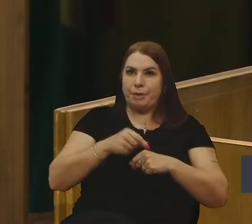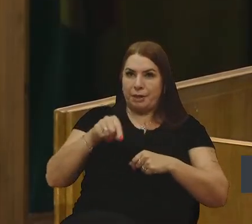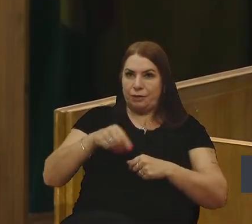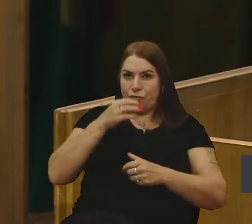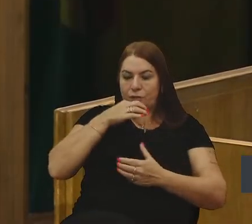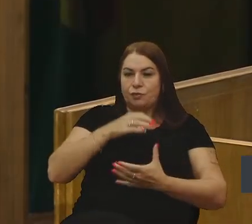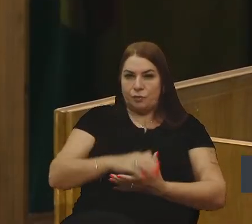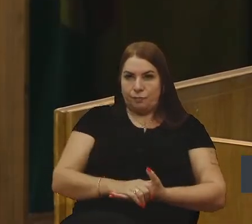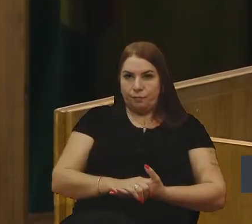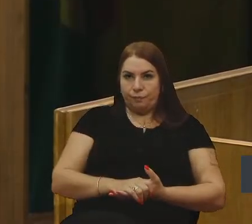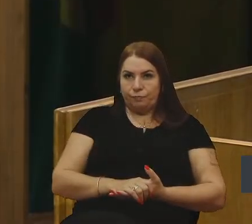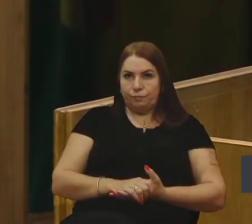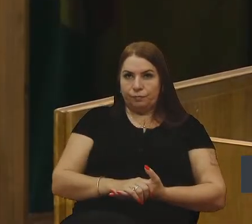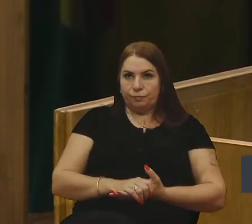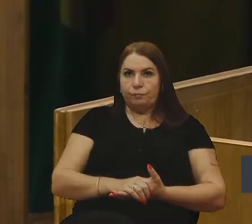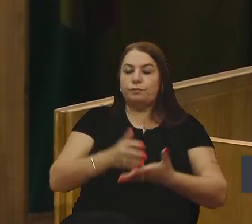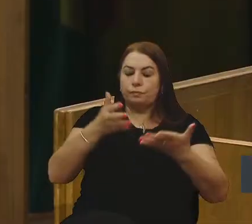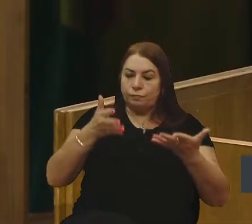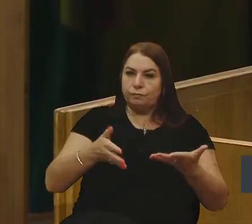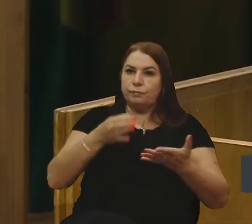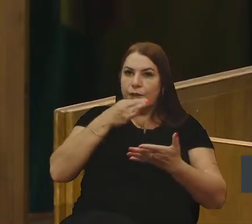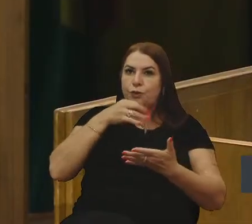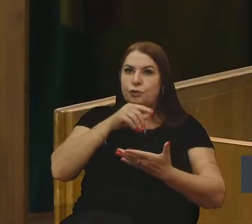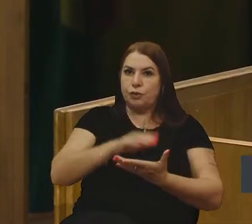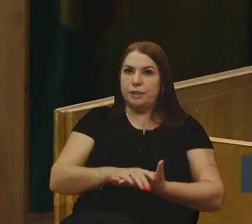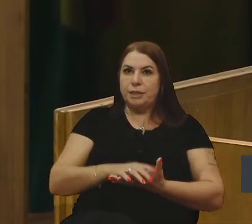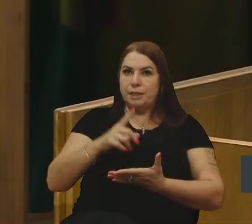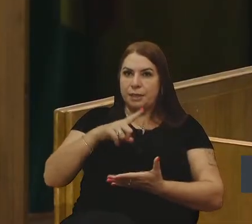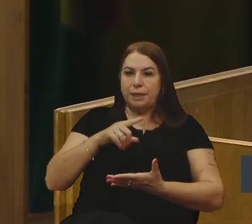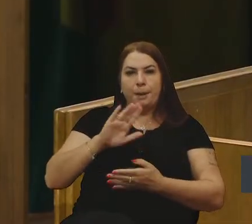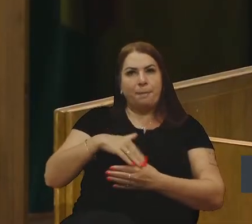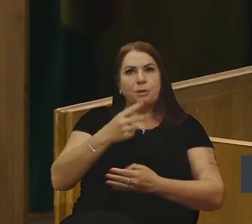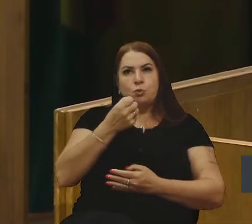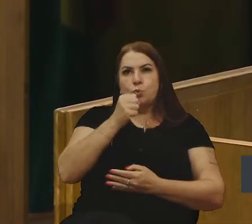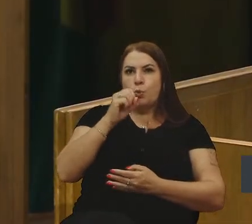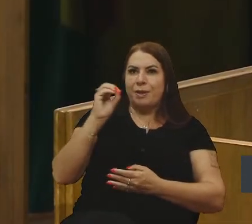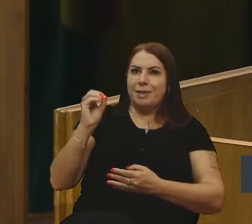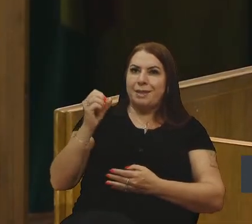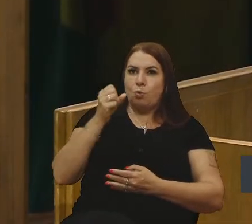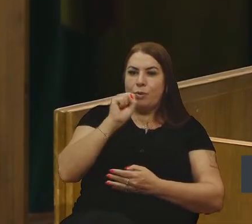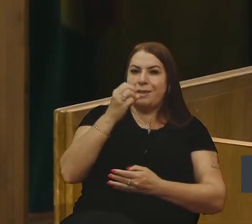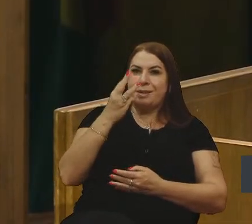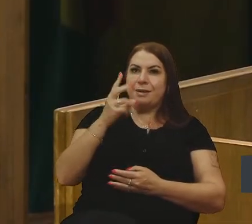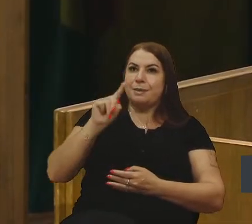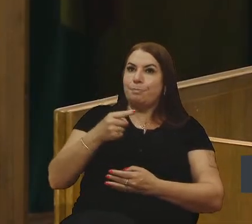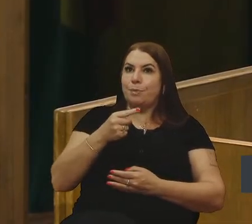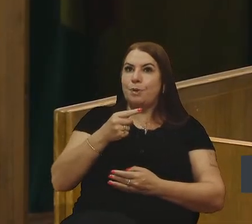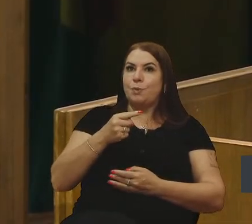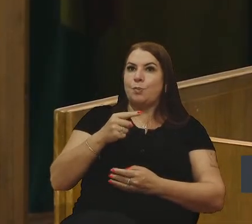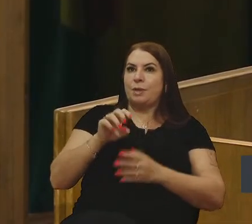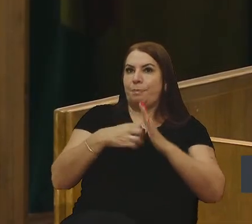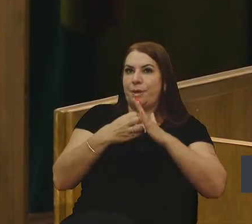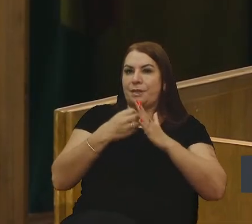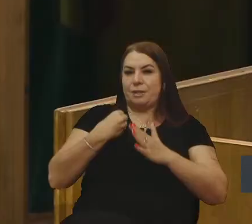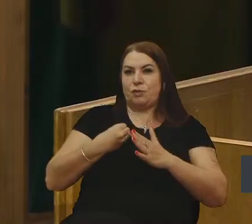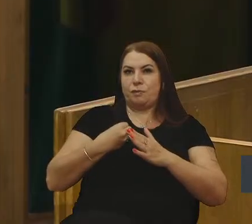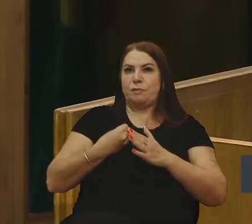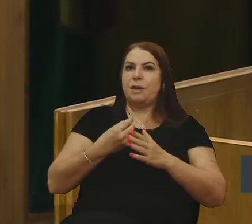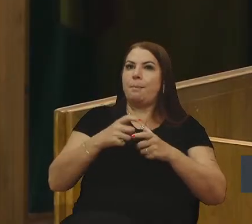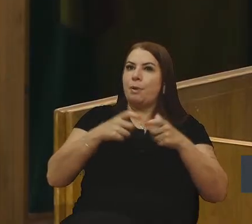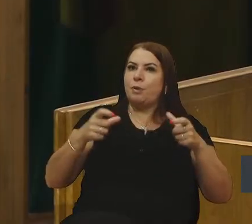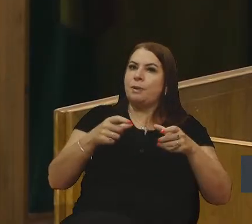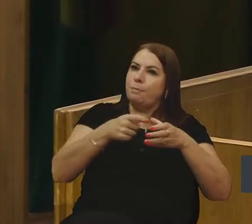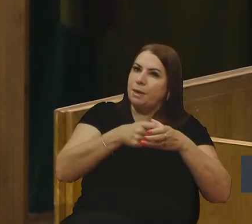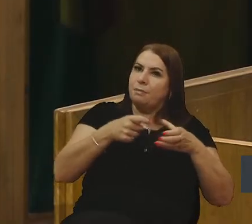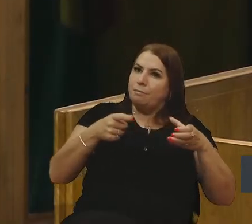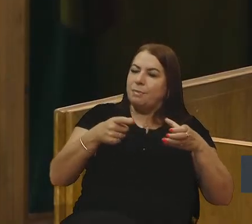caxiense. Atualmente, Caxias do Sul conta com mais de 83 mil empresas ativas, sendo a maioria formada por micro